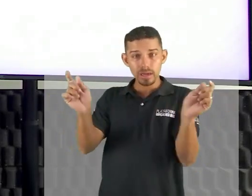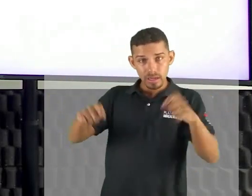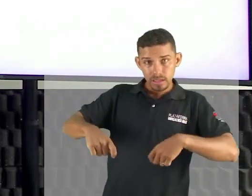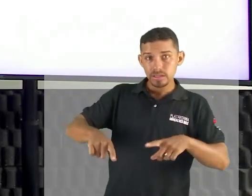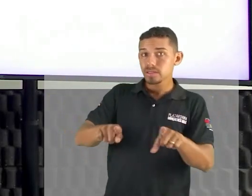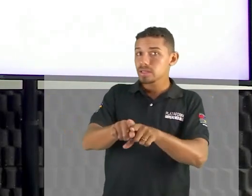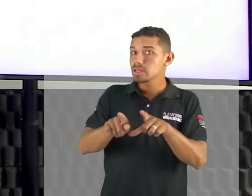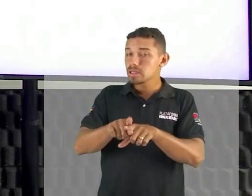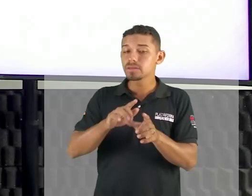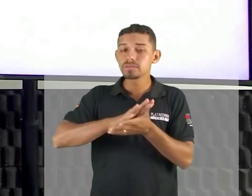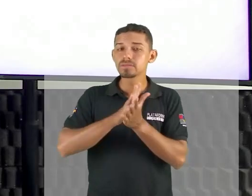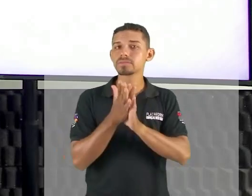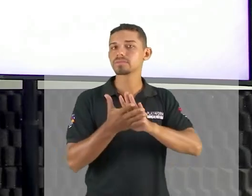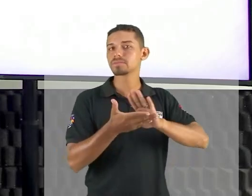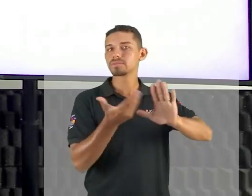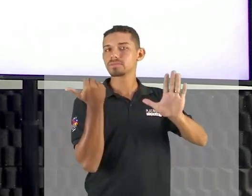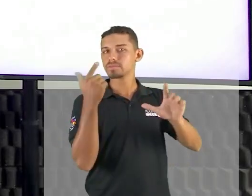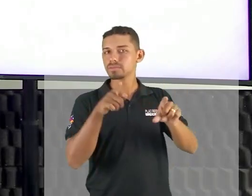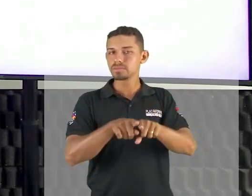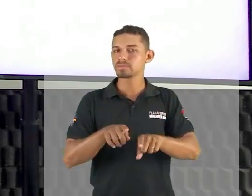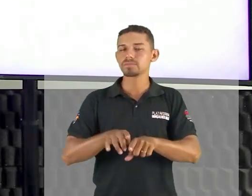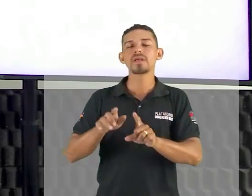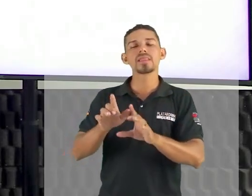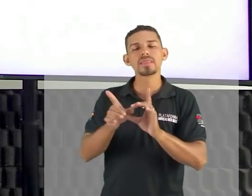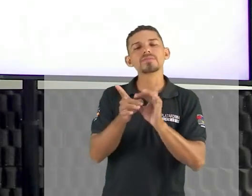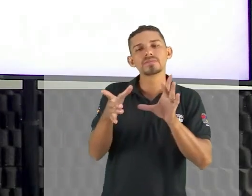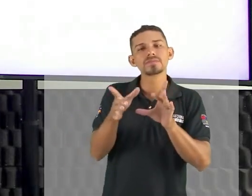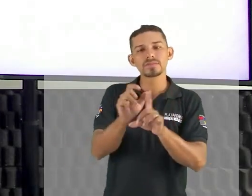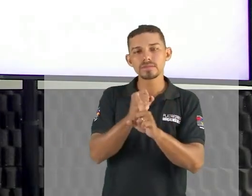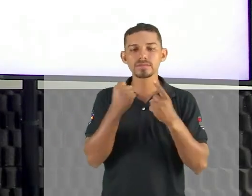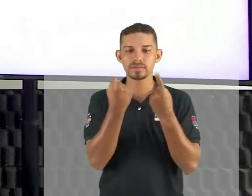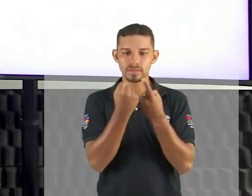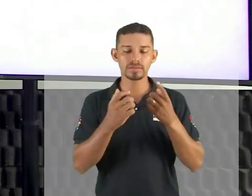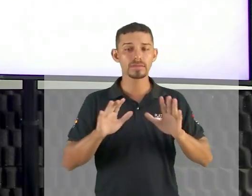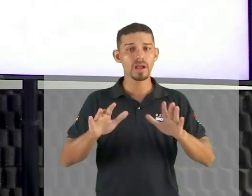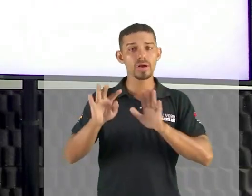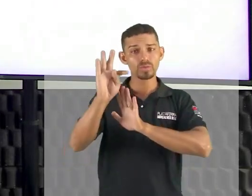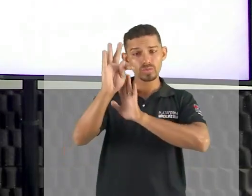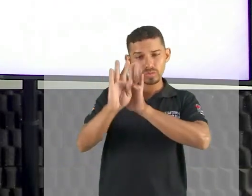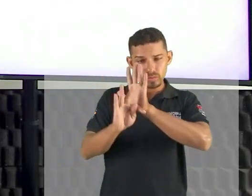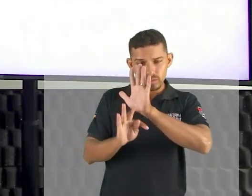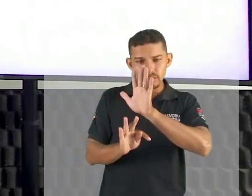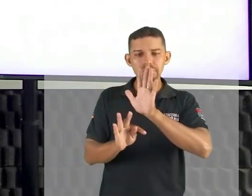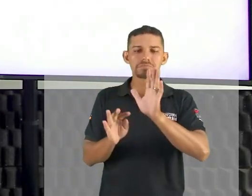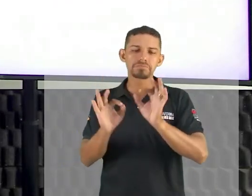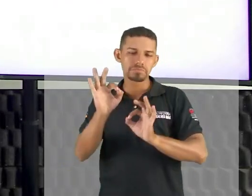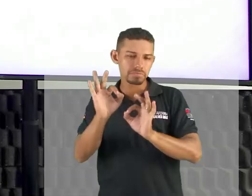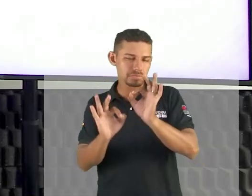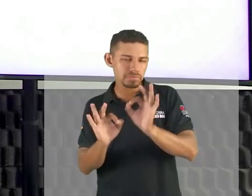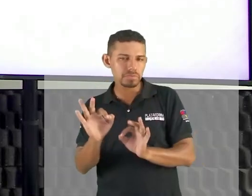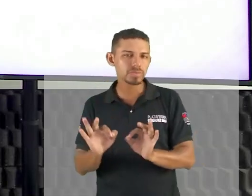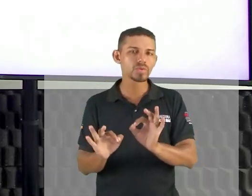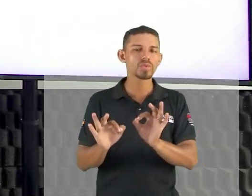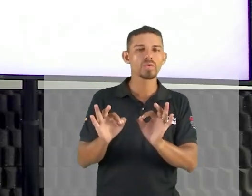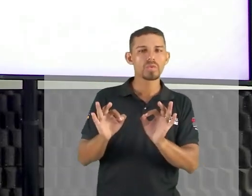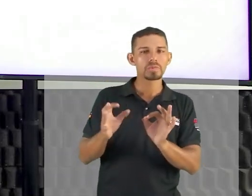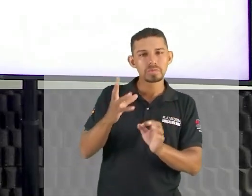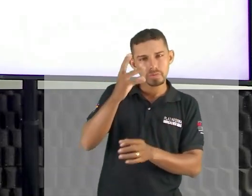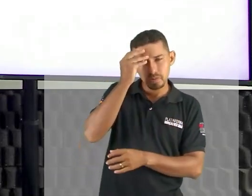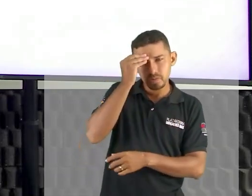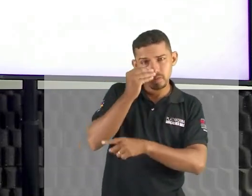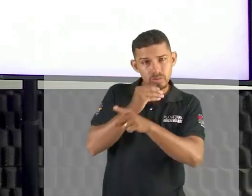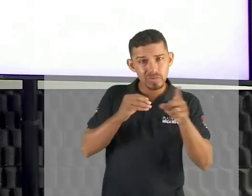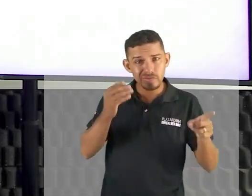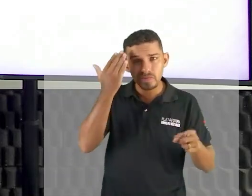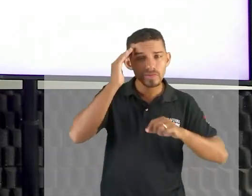praticável conjuntamente com a democracia social. Então, um texto bem desenhado para que